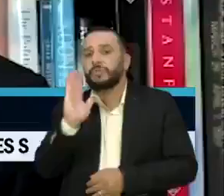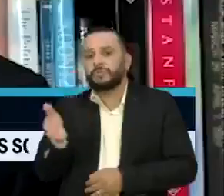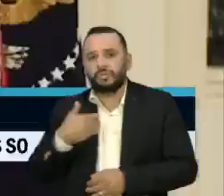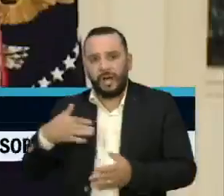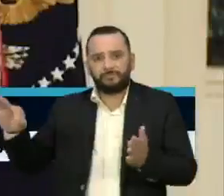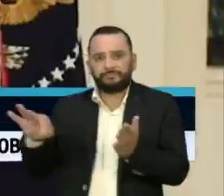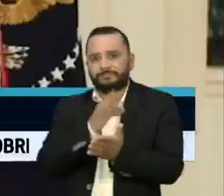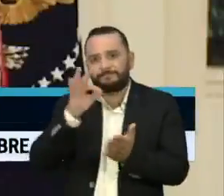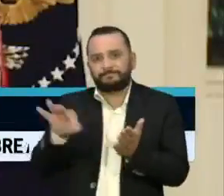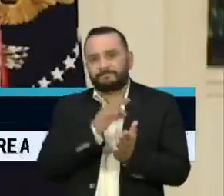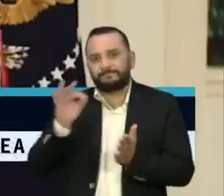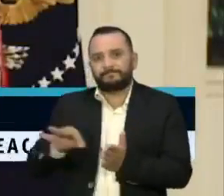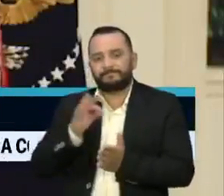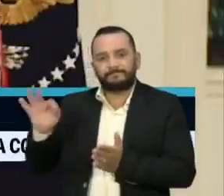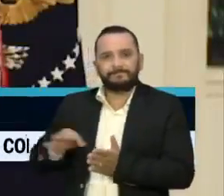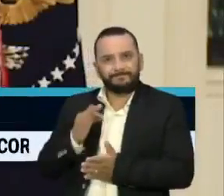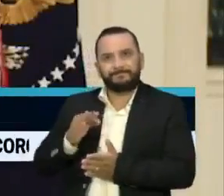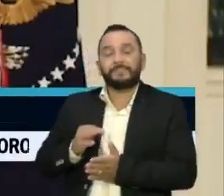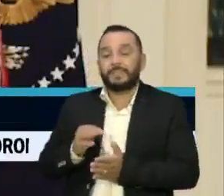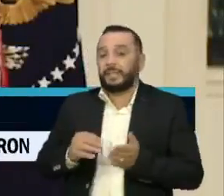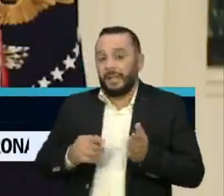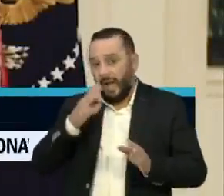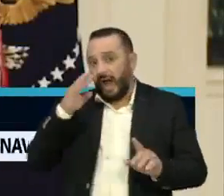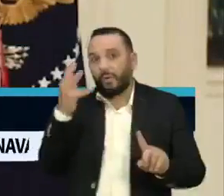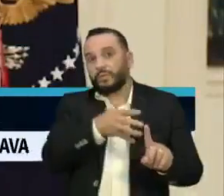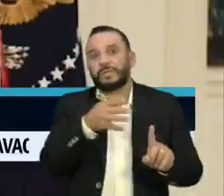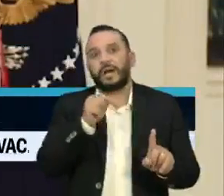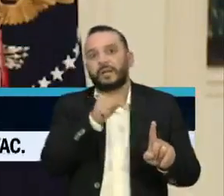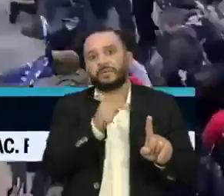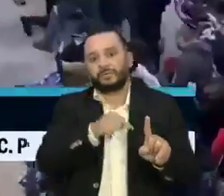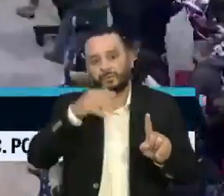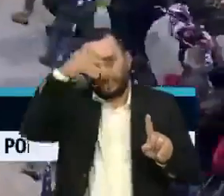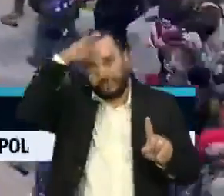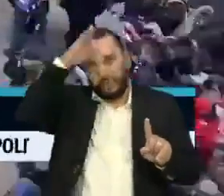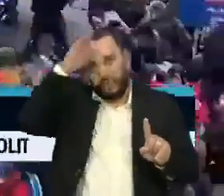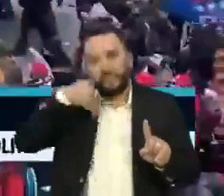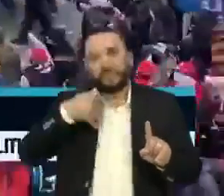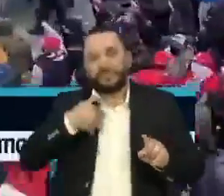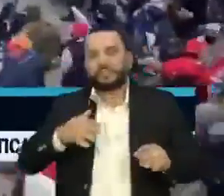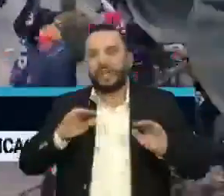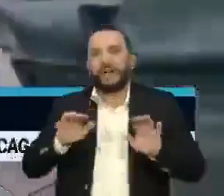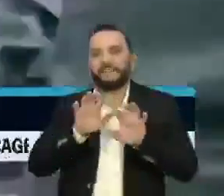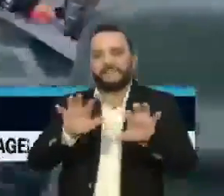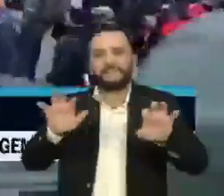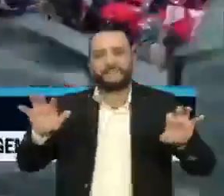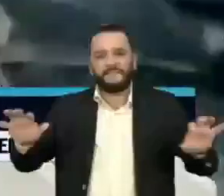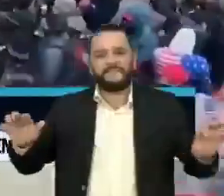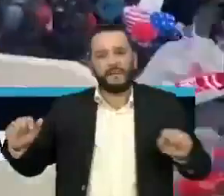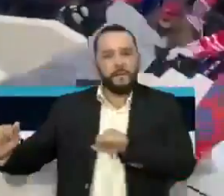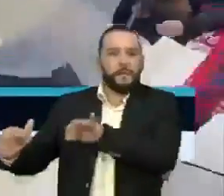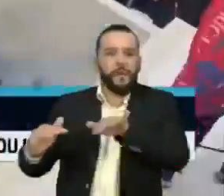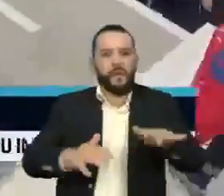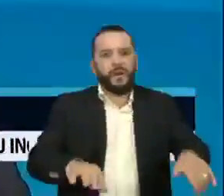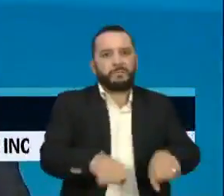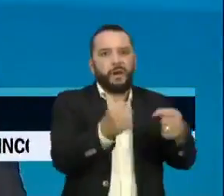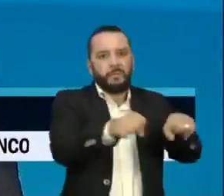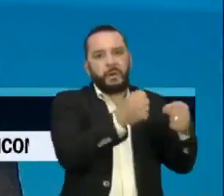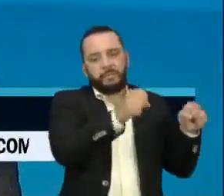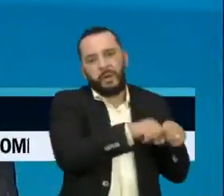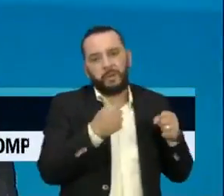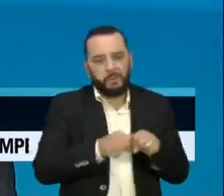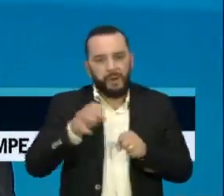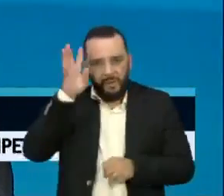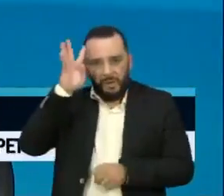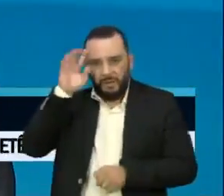preliminar do texto o presidente ser acusado deliberadamente incitar apoiadores a invadirem o Capitólio na última quarta-feira